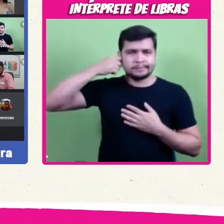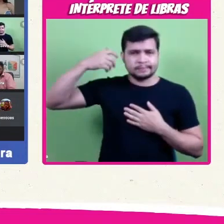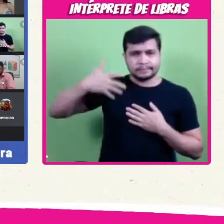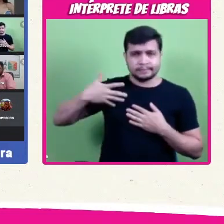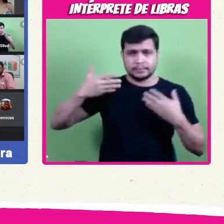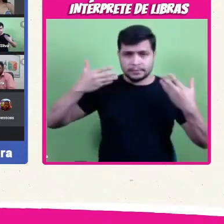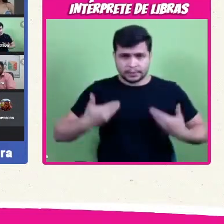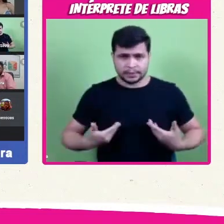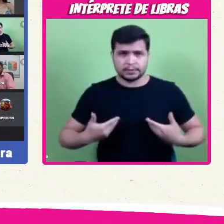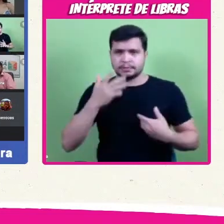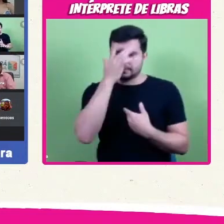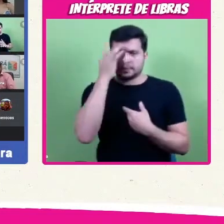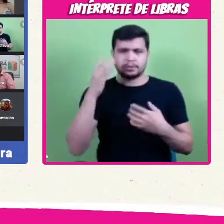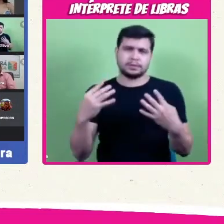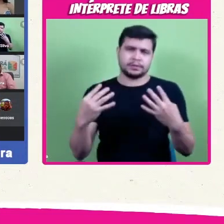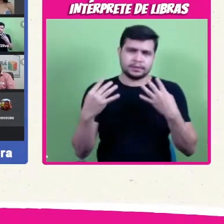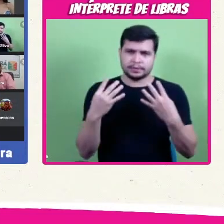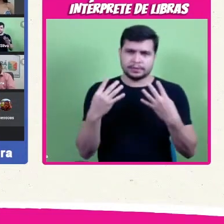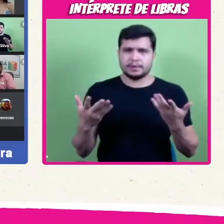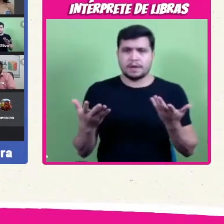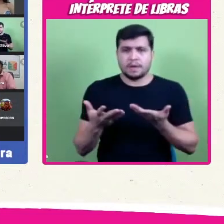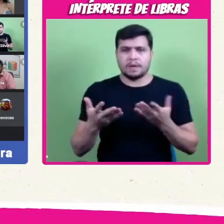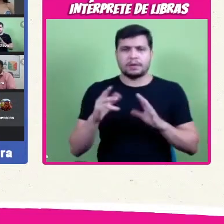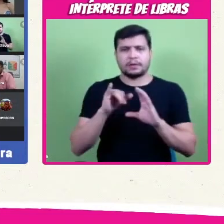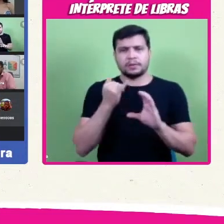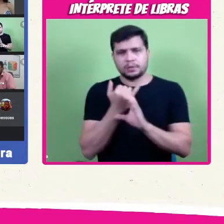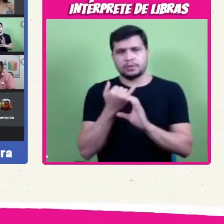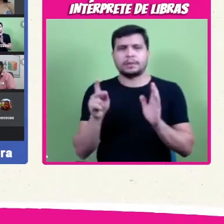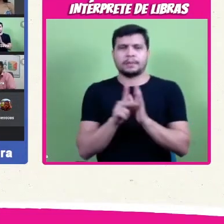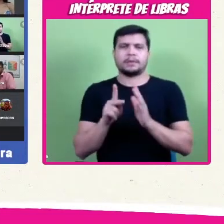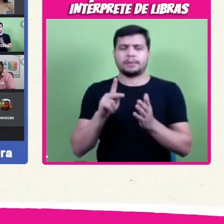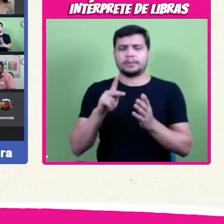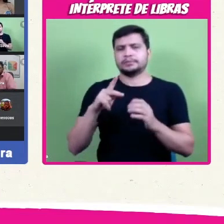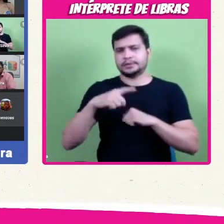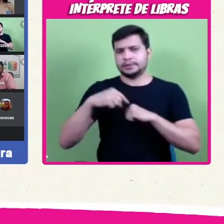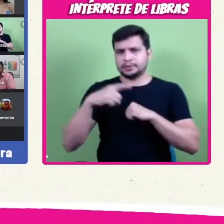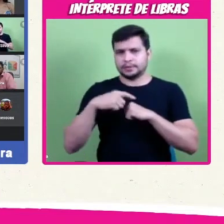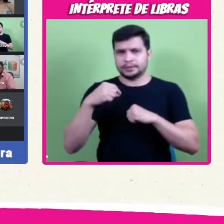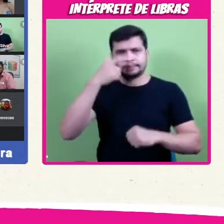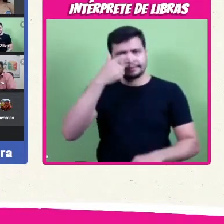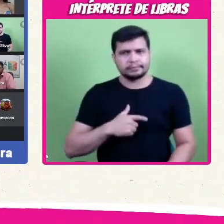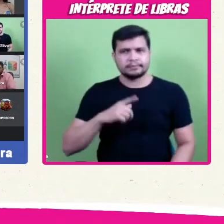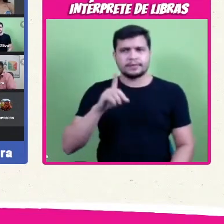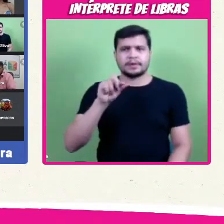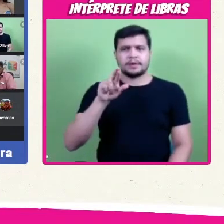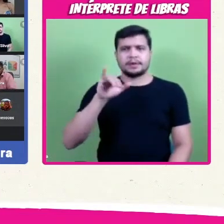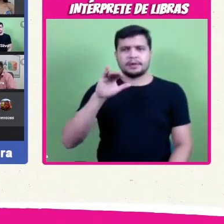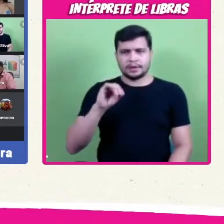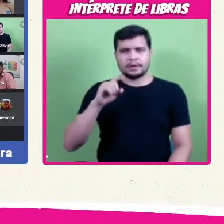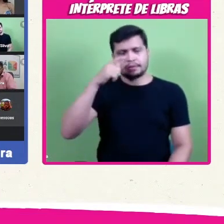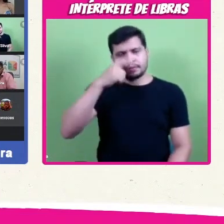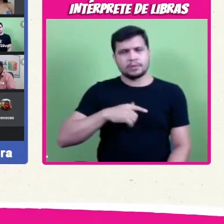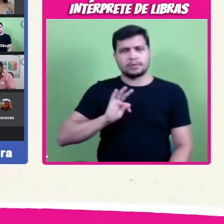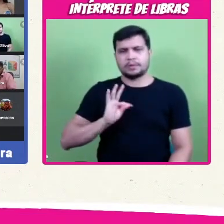estão nos assistindo pelo canal da SEDUC. Eu sou Dari Bezerra, sou uma pessoa transgênera, não binária, né,